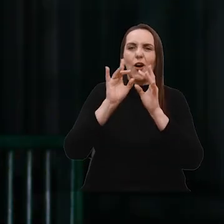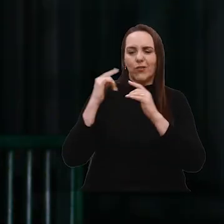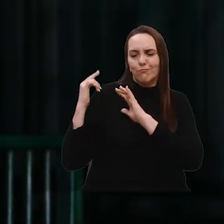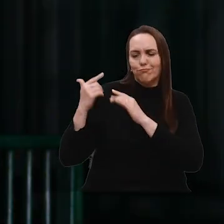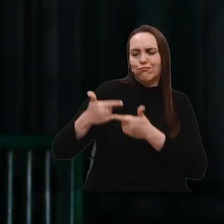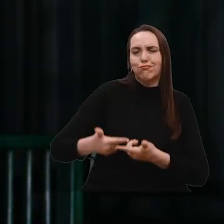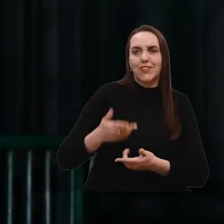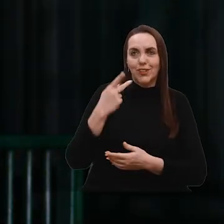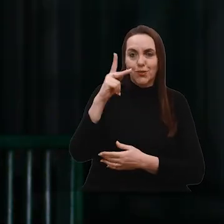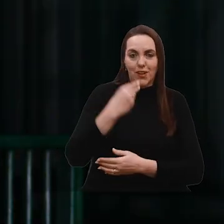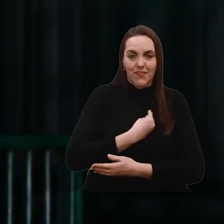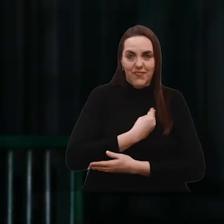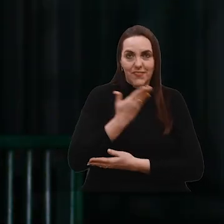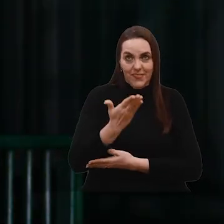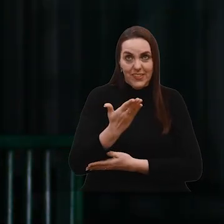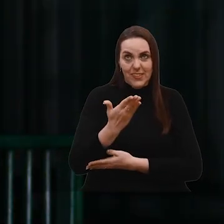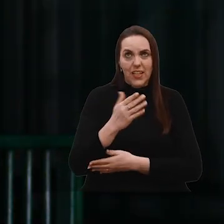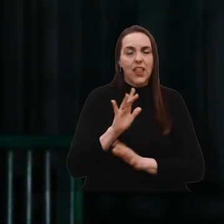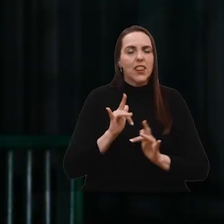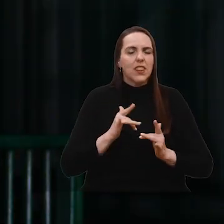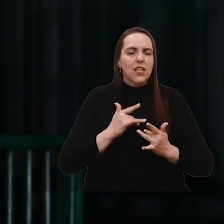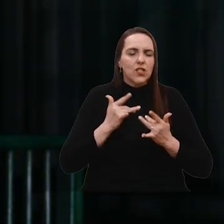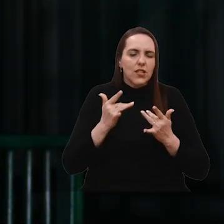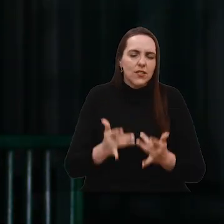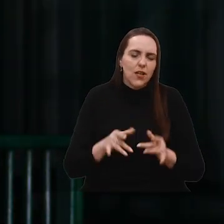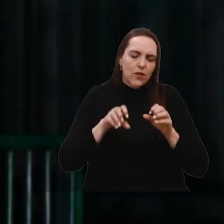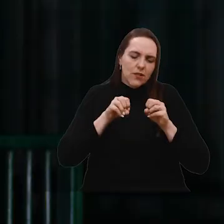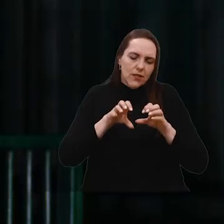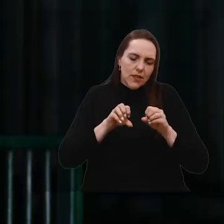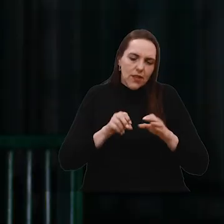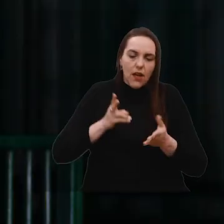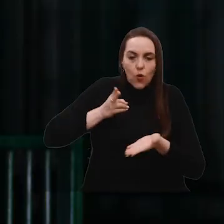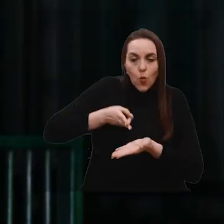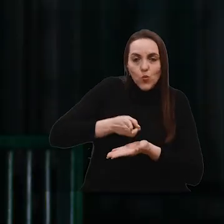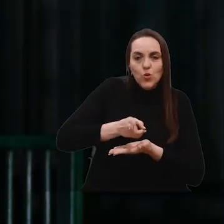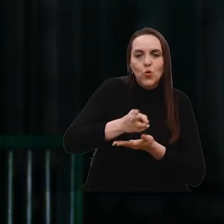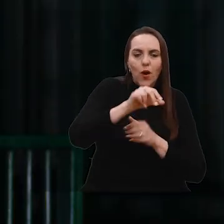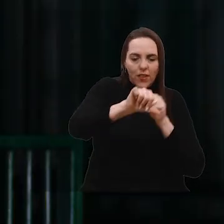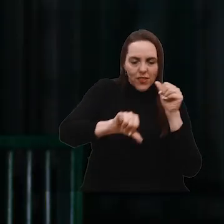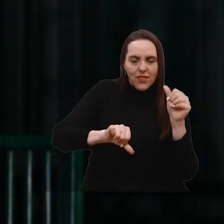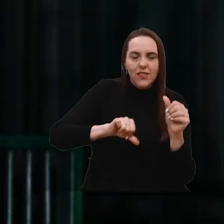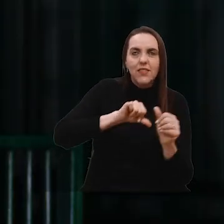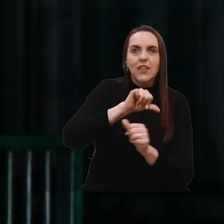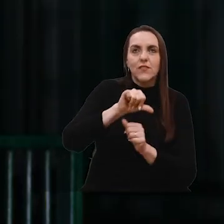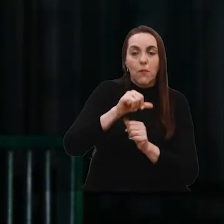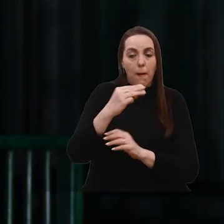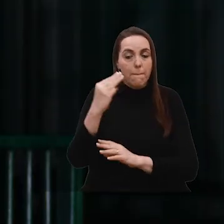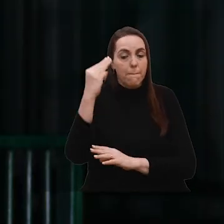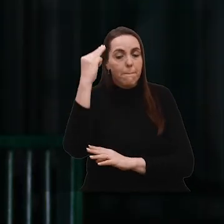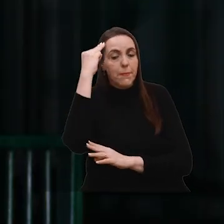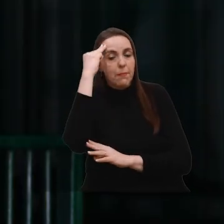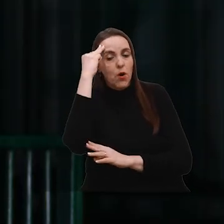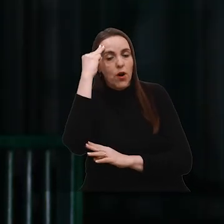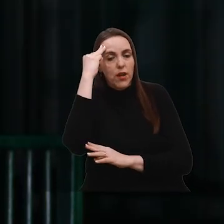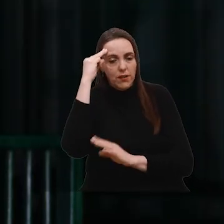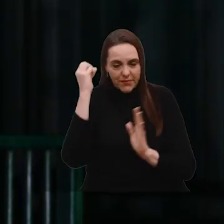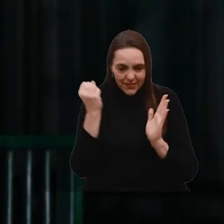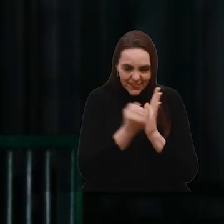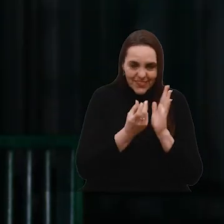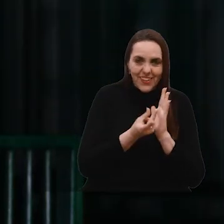especial, parabéns pela tua trajetória e obrigada por tanta dedicação para ensinar, para dar continuidade, para